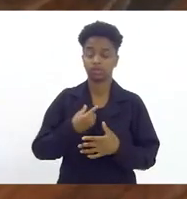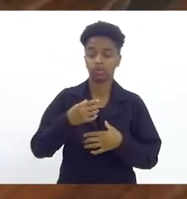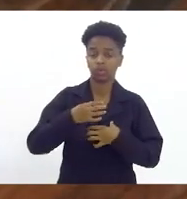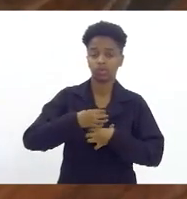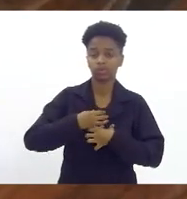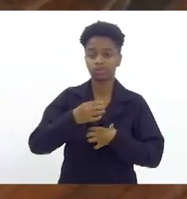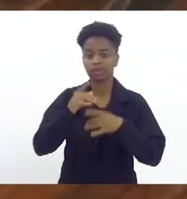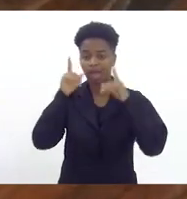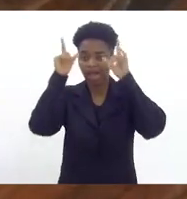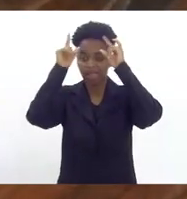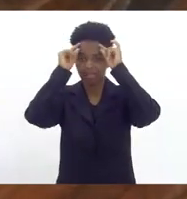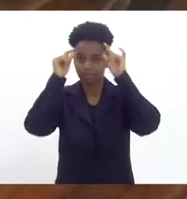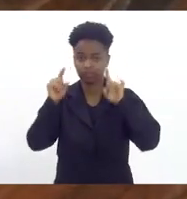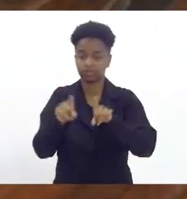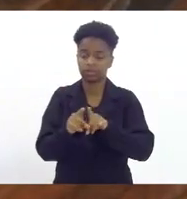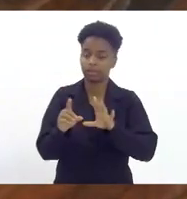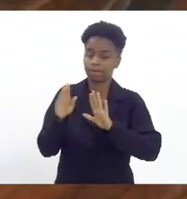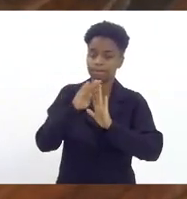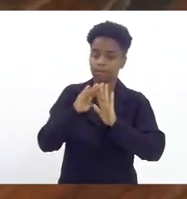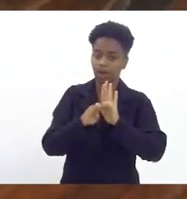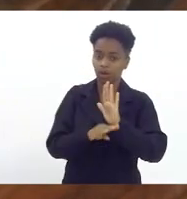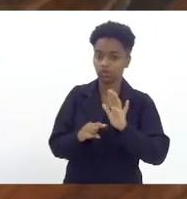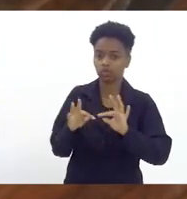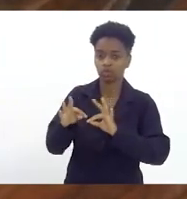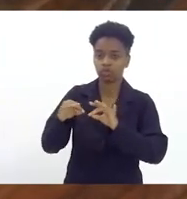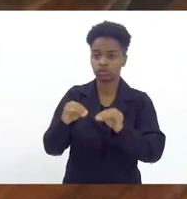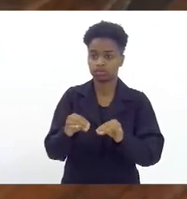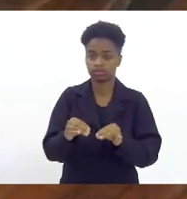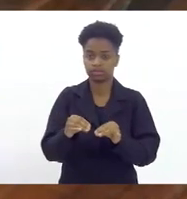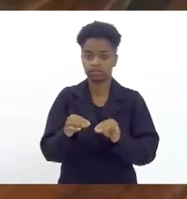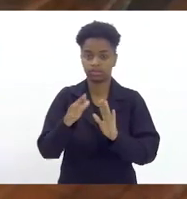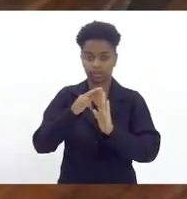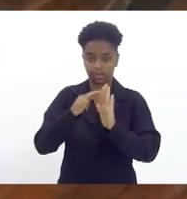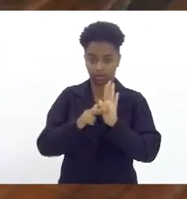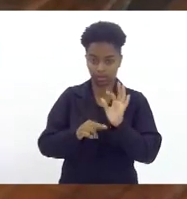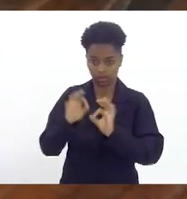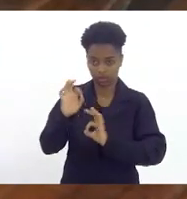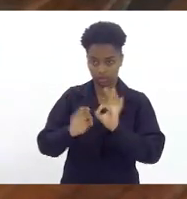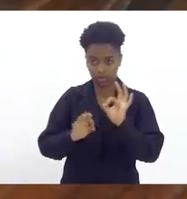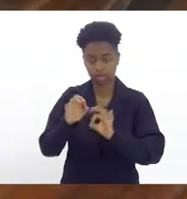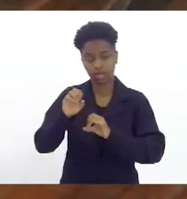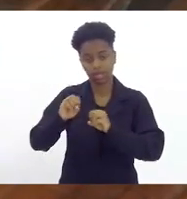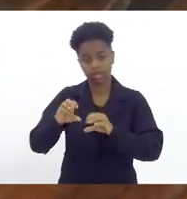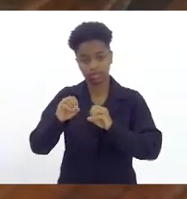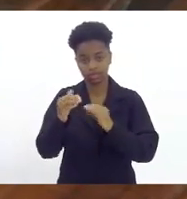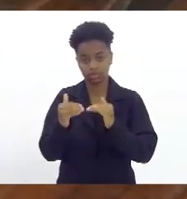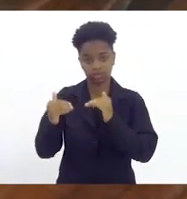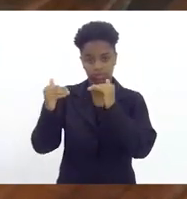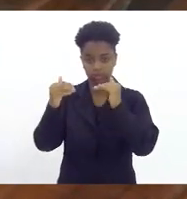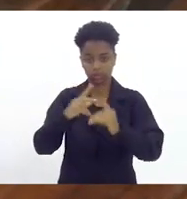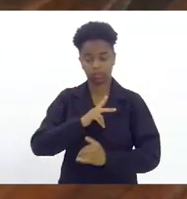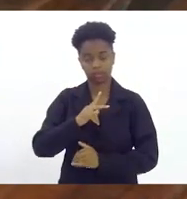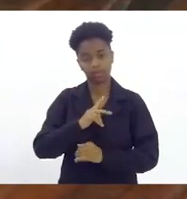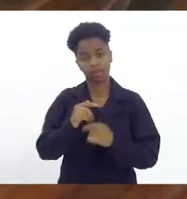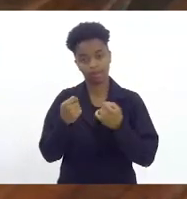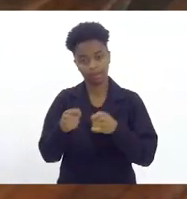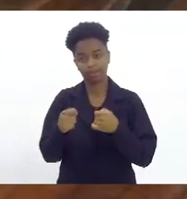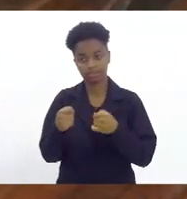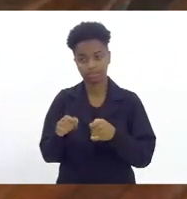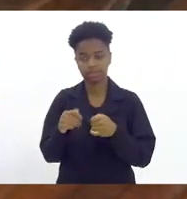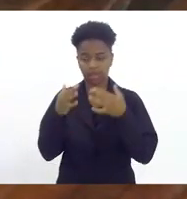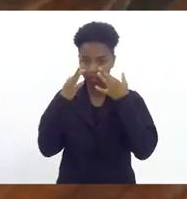tem e todas essas pautas da regulação da regulamentação do ensino superior privado devem ser muito levados em